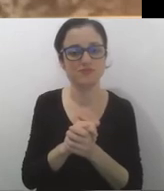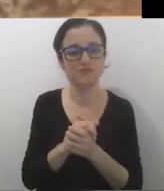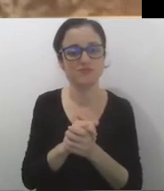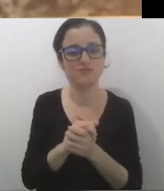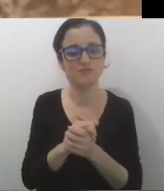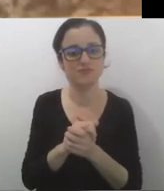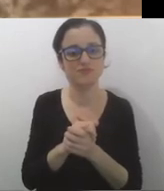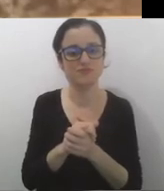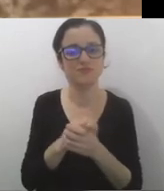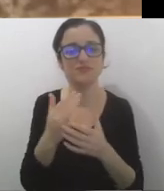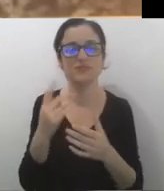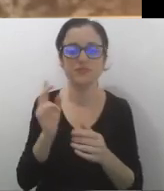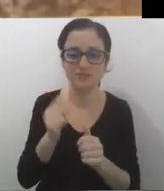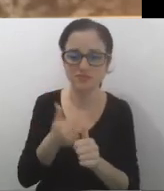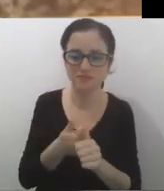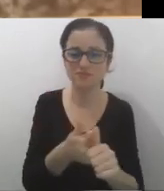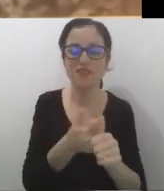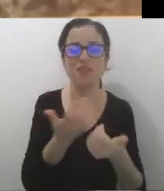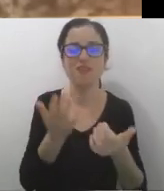nas redes sociais,